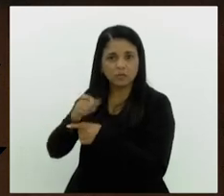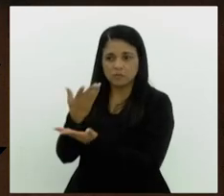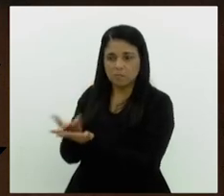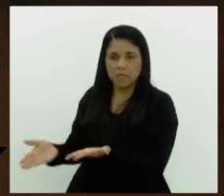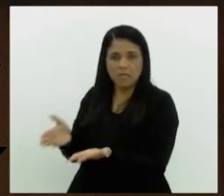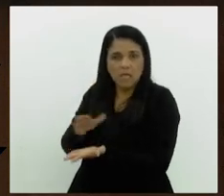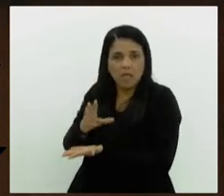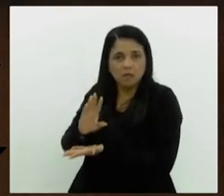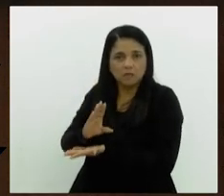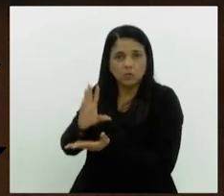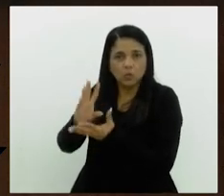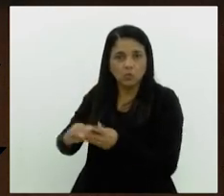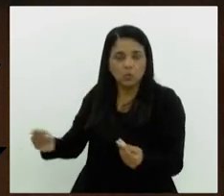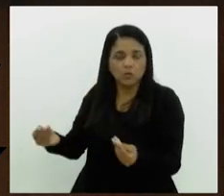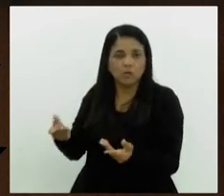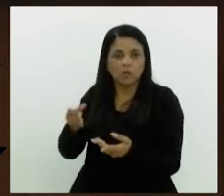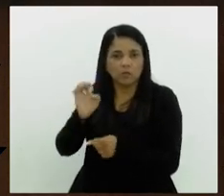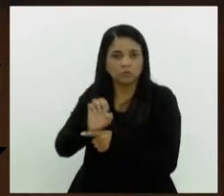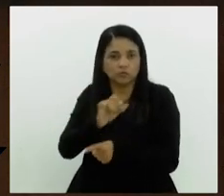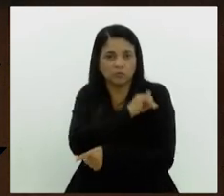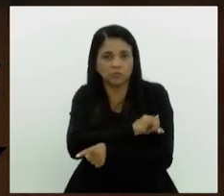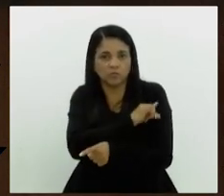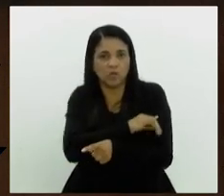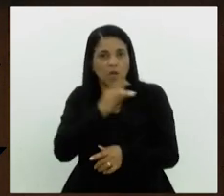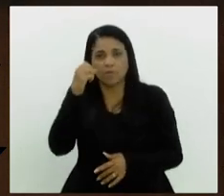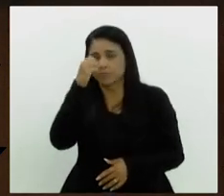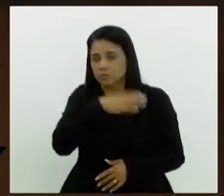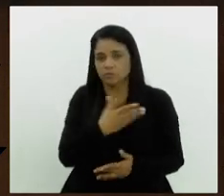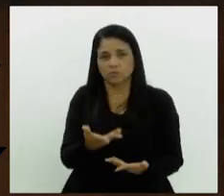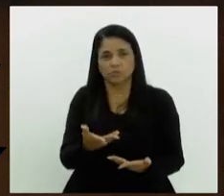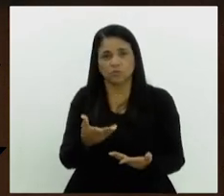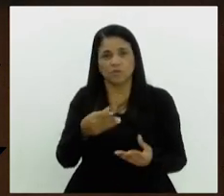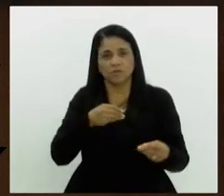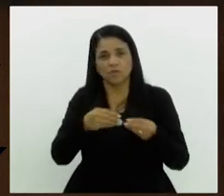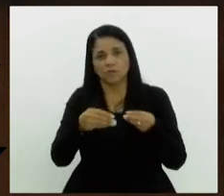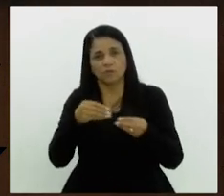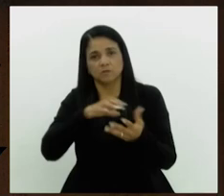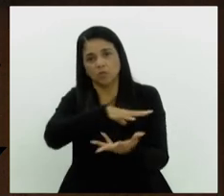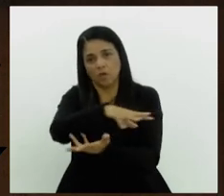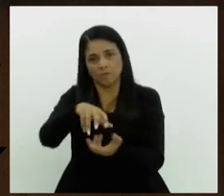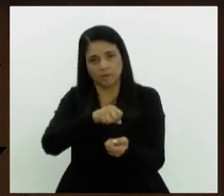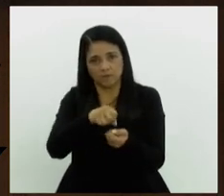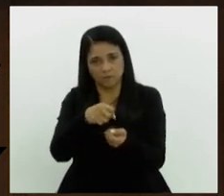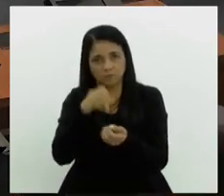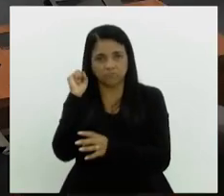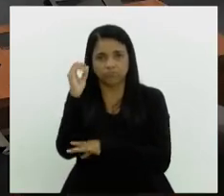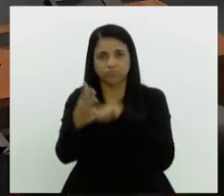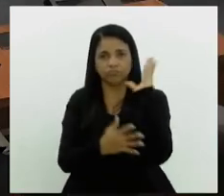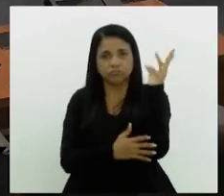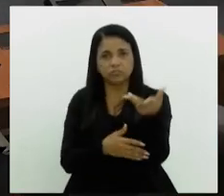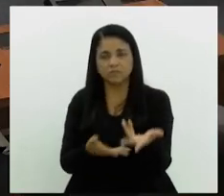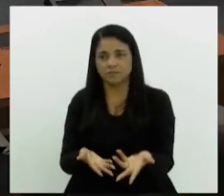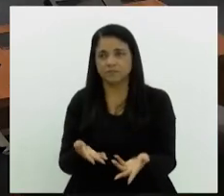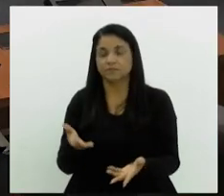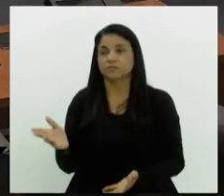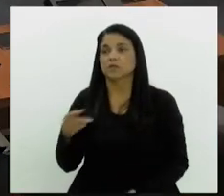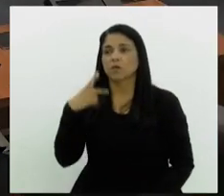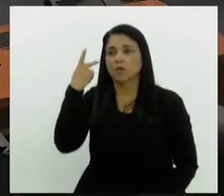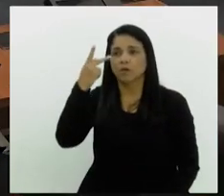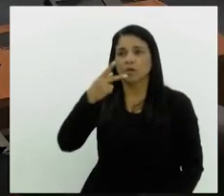acontecido no Estado do Rio de Janeiro, porque isso é um absurdo e vulnerabiliza o nosso meio ambiente. Senhor Presidente. Deputado Luiz